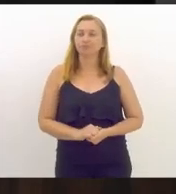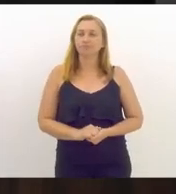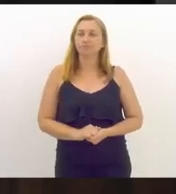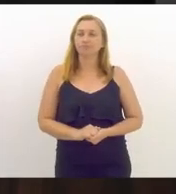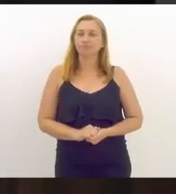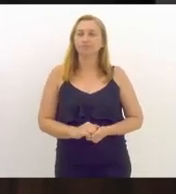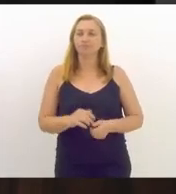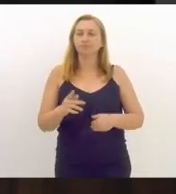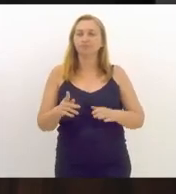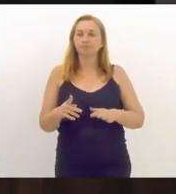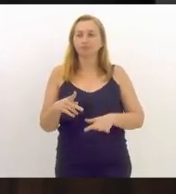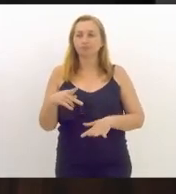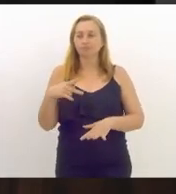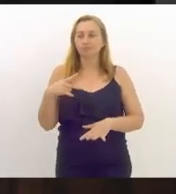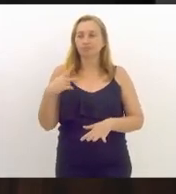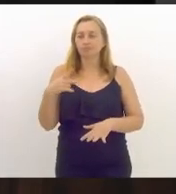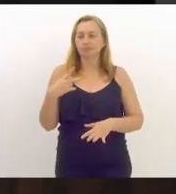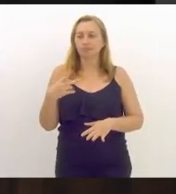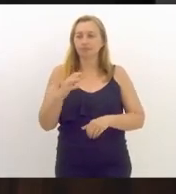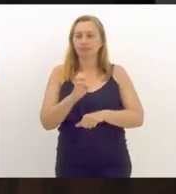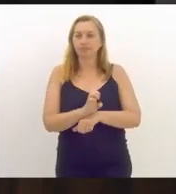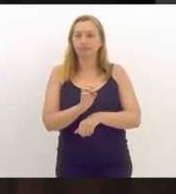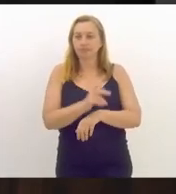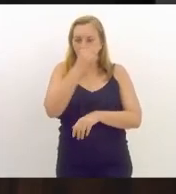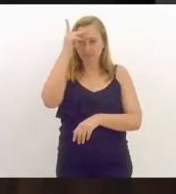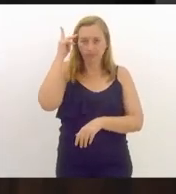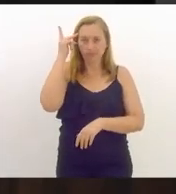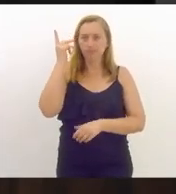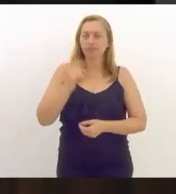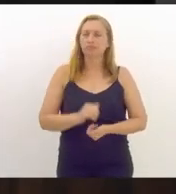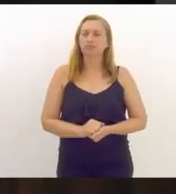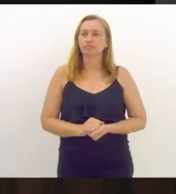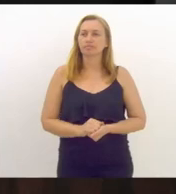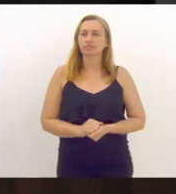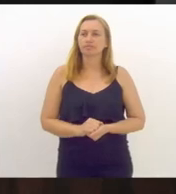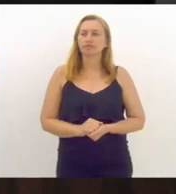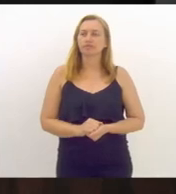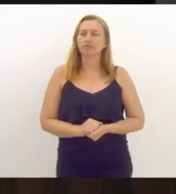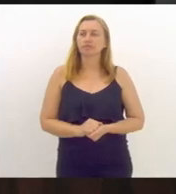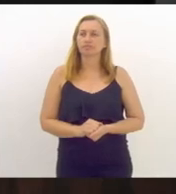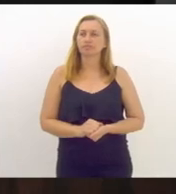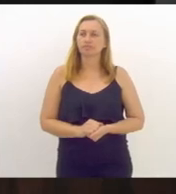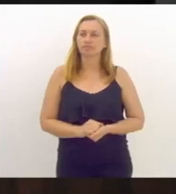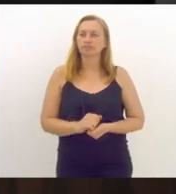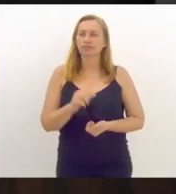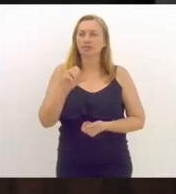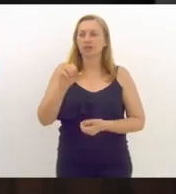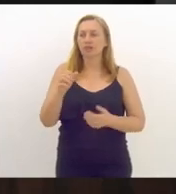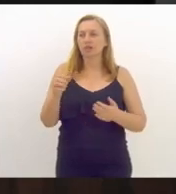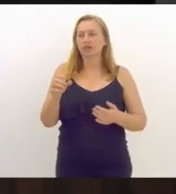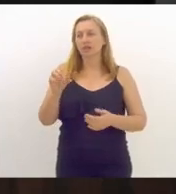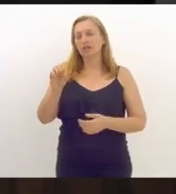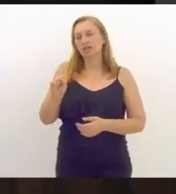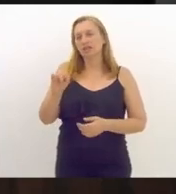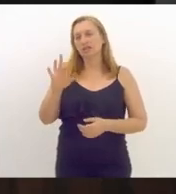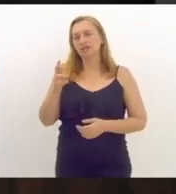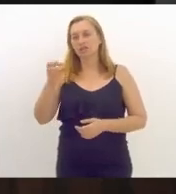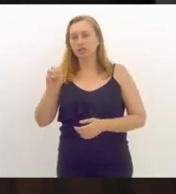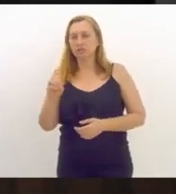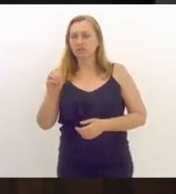institui a política estadual de atenção integral as pessoas em situação de acumulação síndrome de